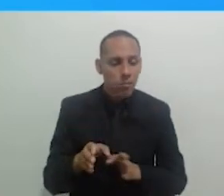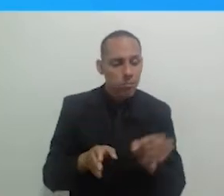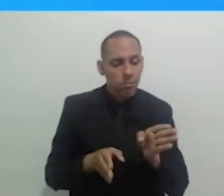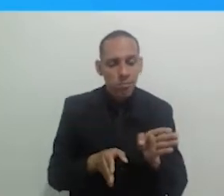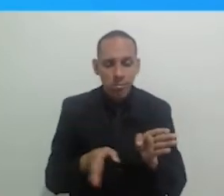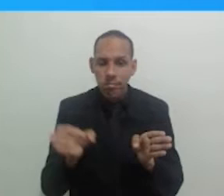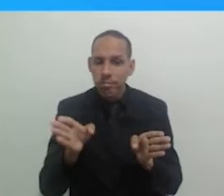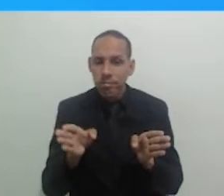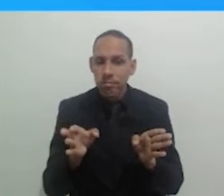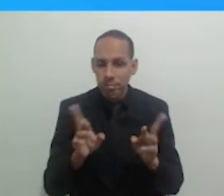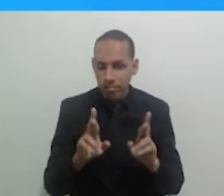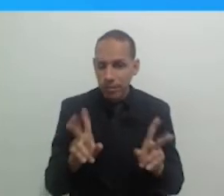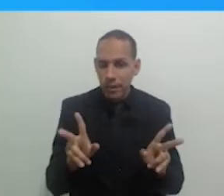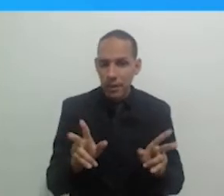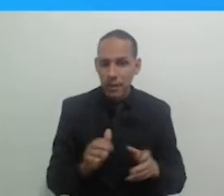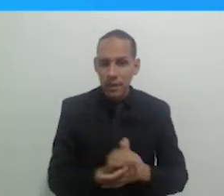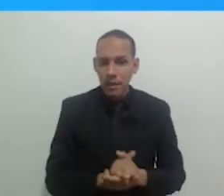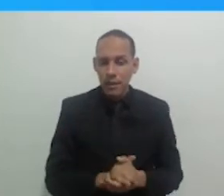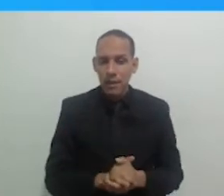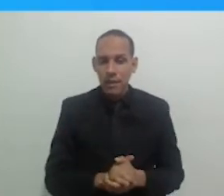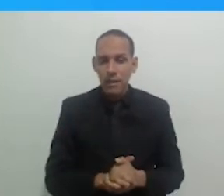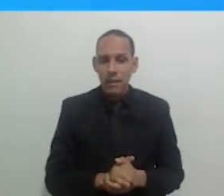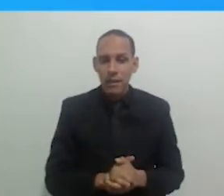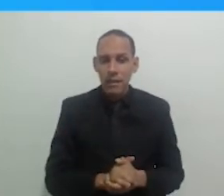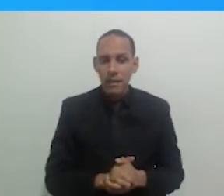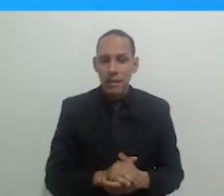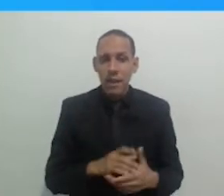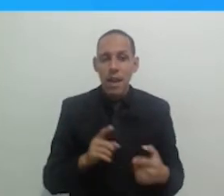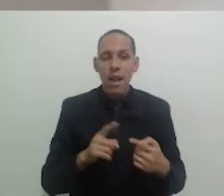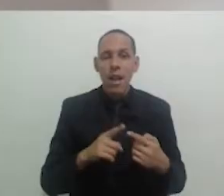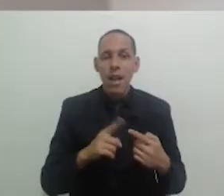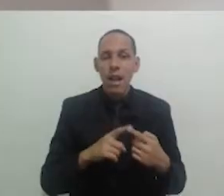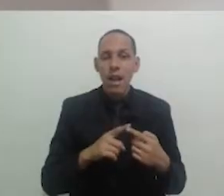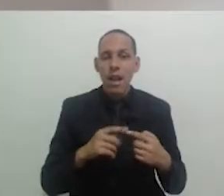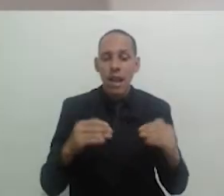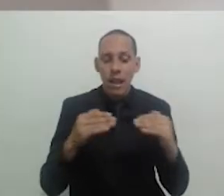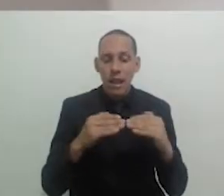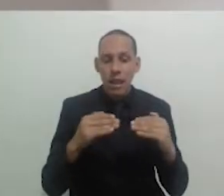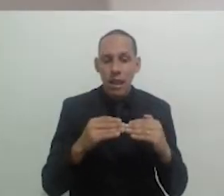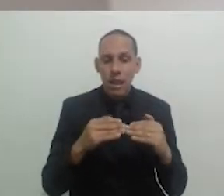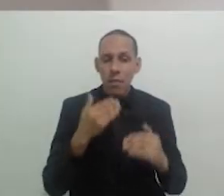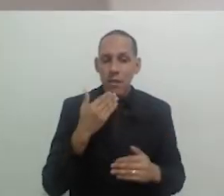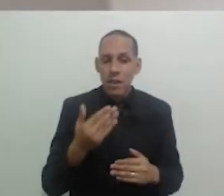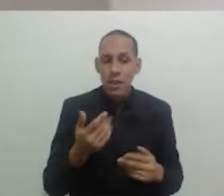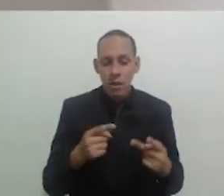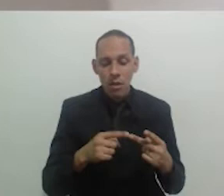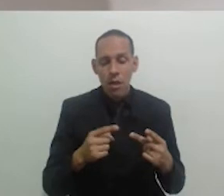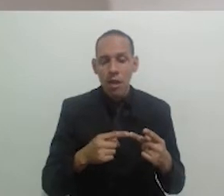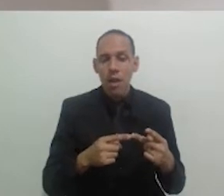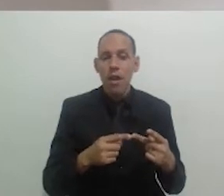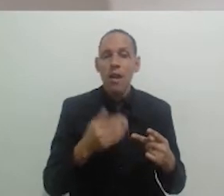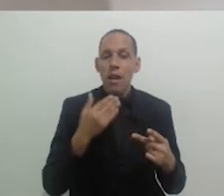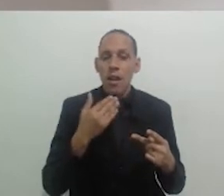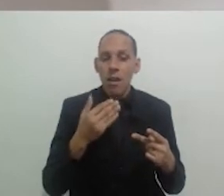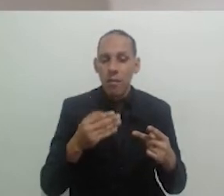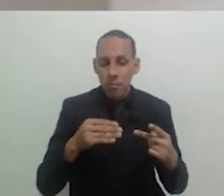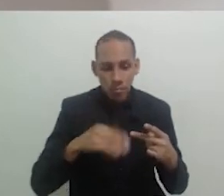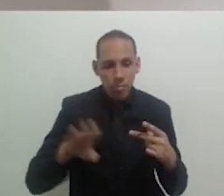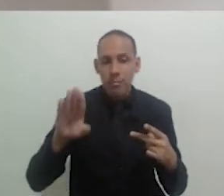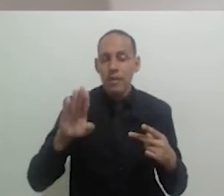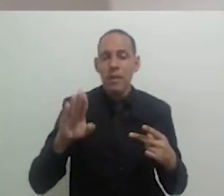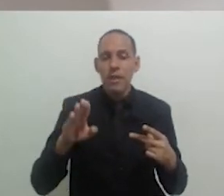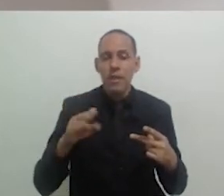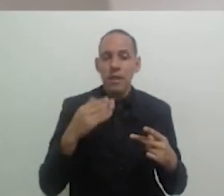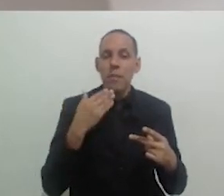linhas, né? É pela procedência do pedido e outra pela improcedência. As divergências são divididas nesses dois grupos.